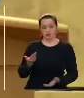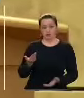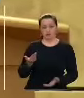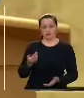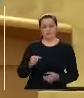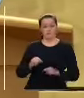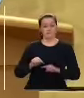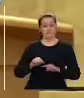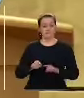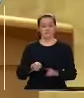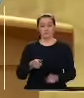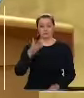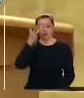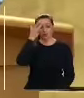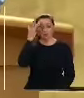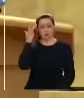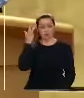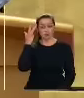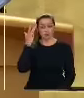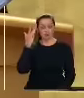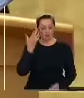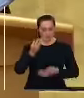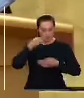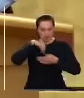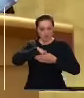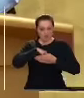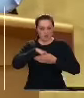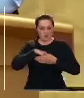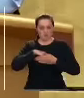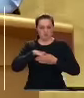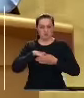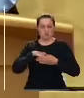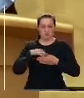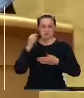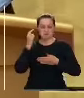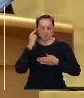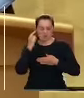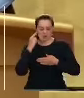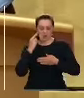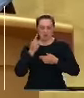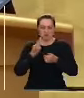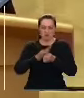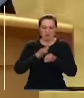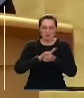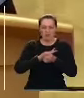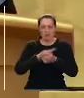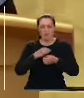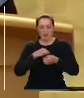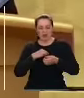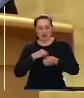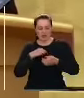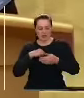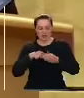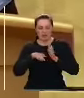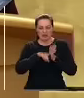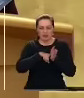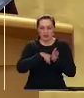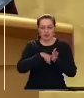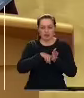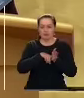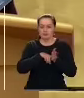Mas a pessoa guardou tanta coisa negativa, que ela passa a ter maus olhos.